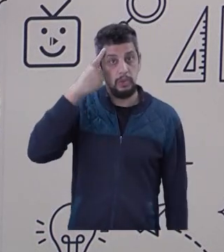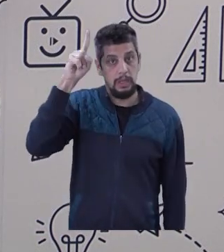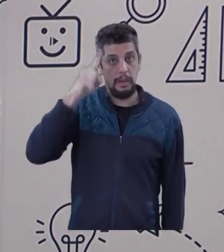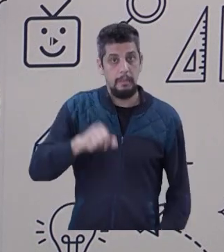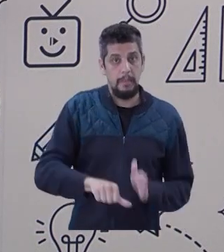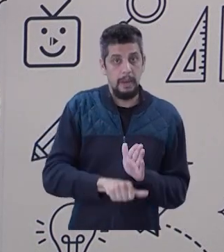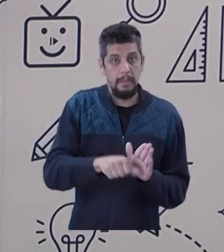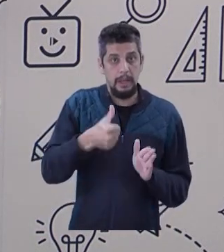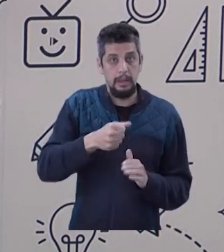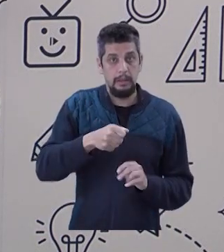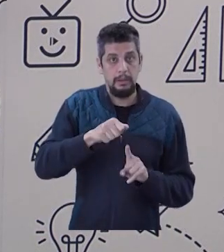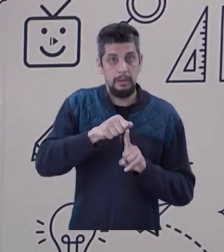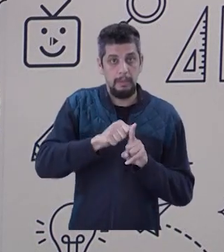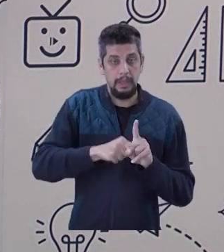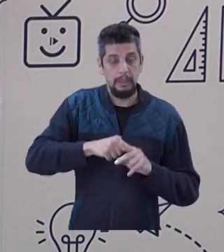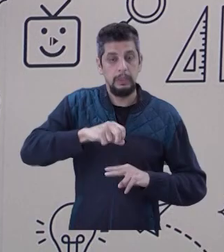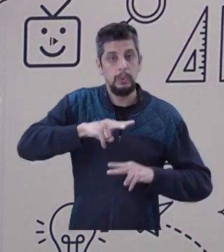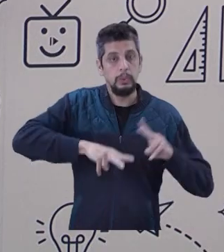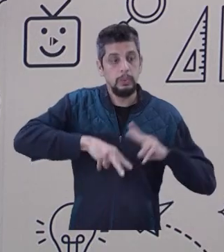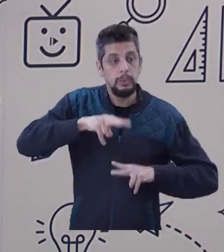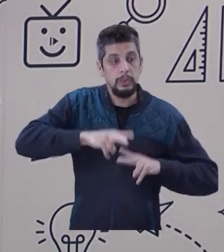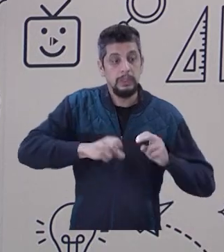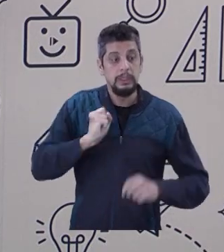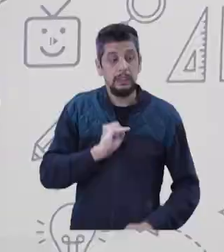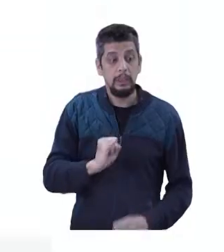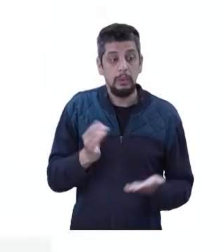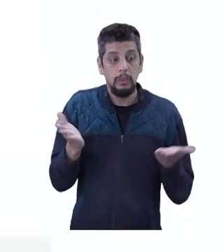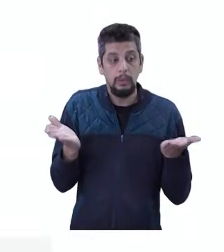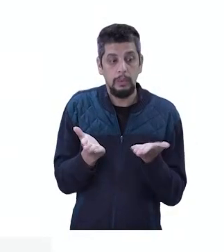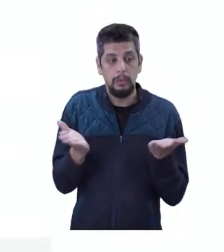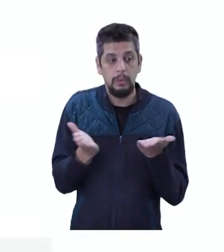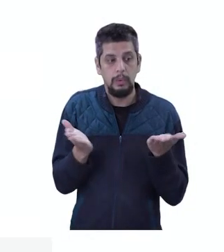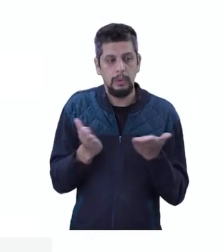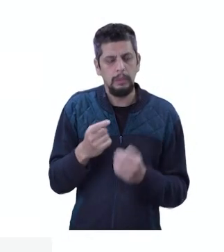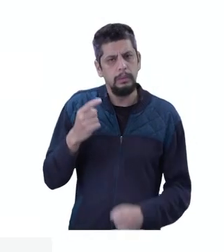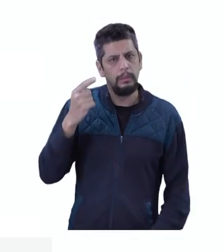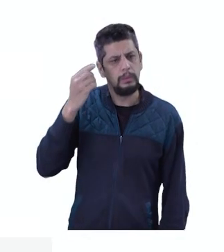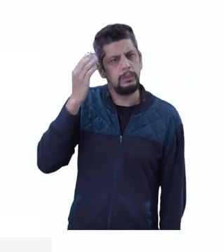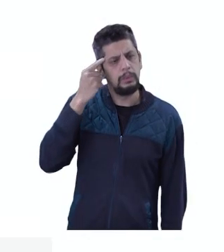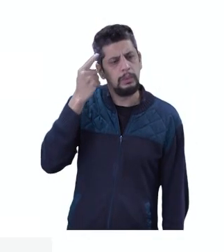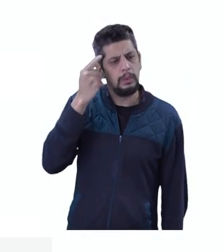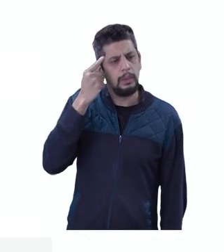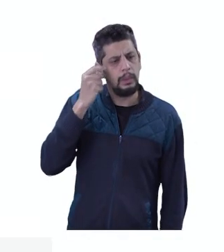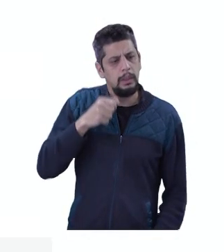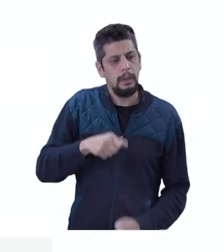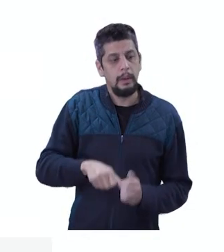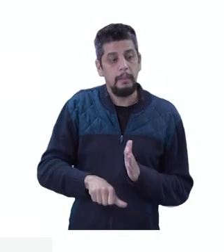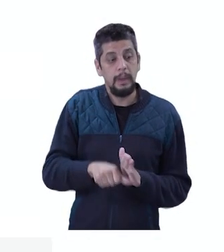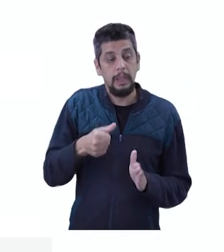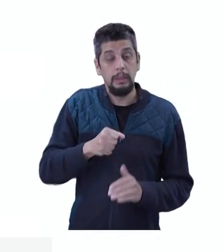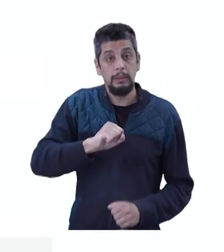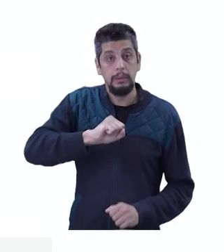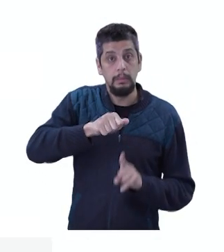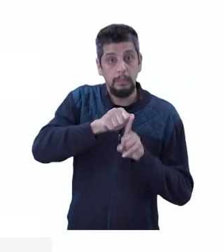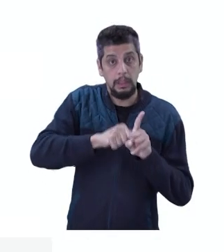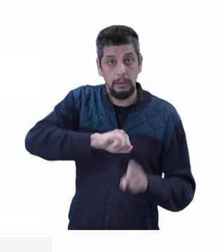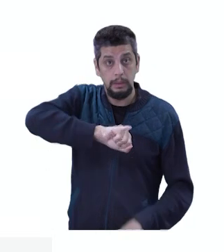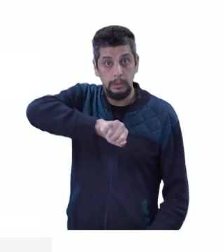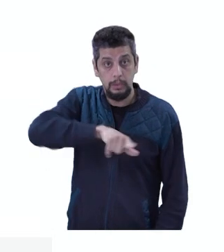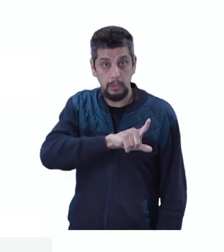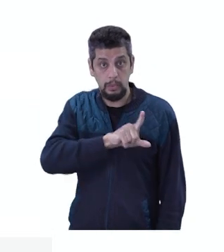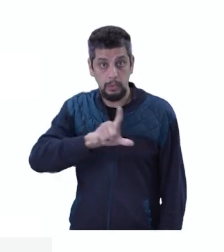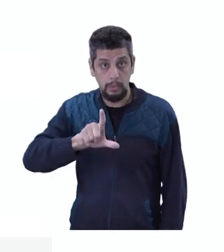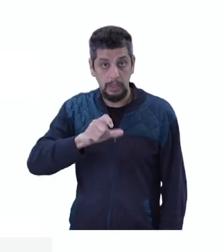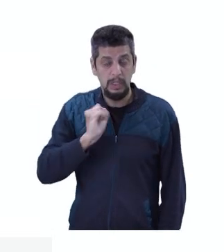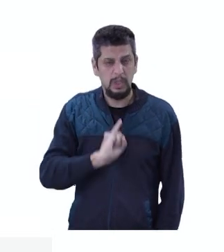de julho, professora Mirta. Se hoje fosse, vamos imaginar, vamos pensar assim, se hoje fosse